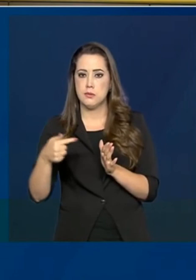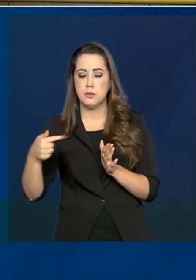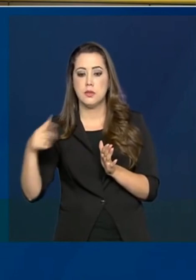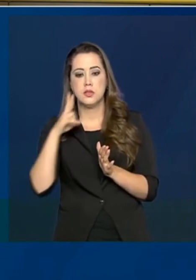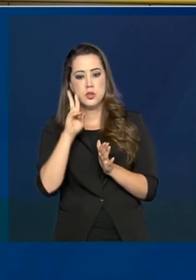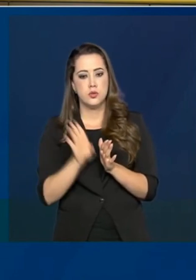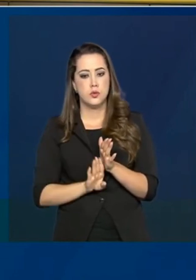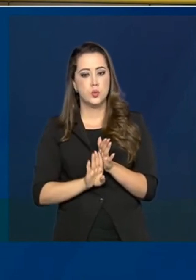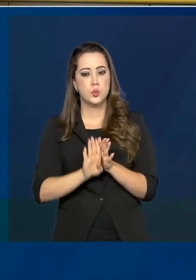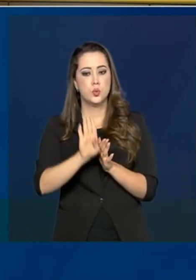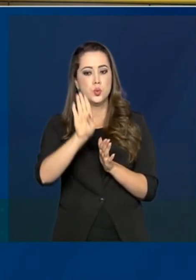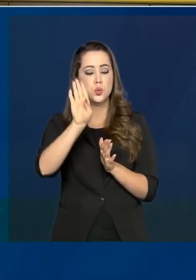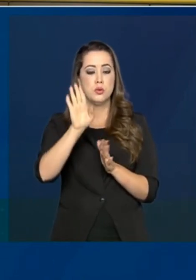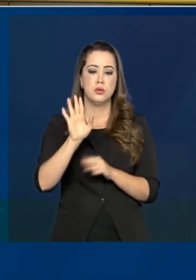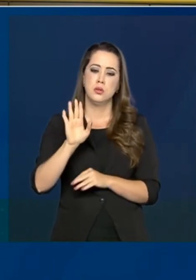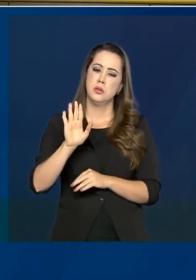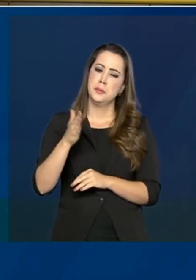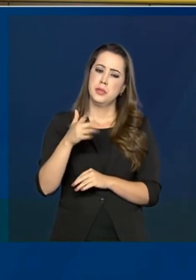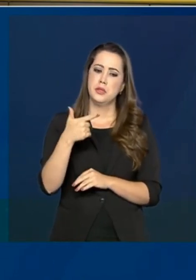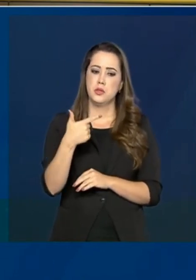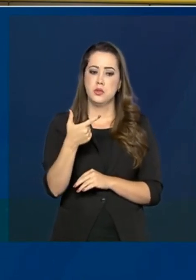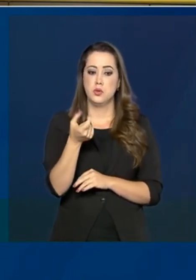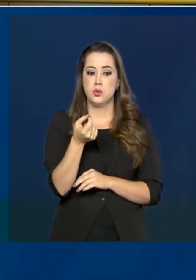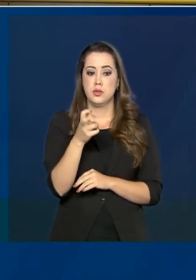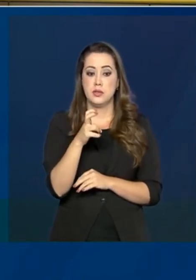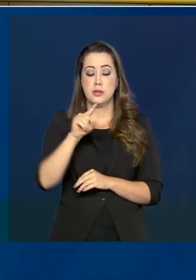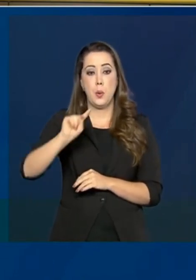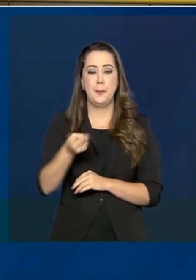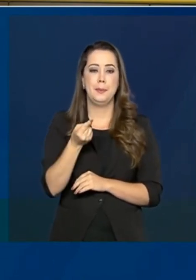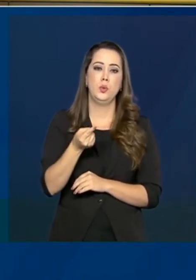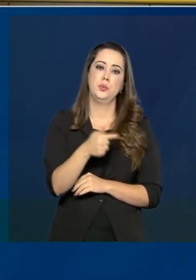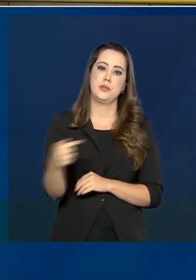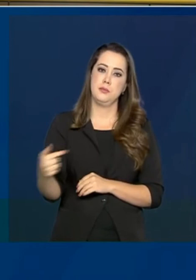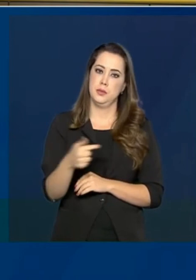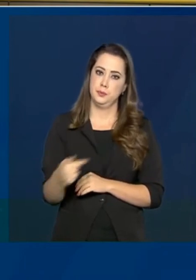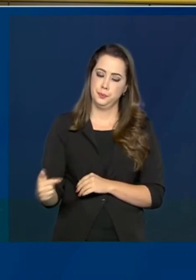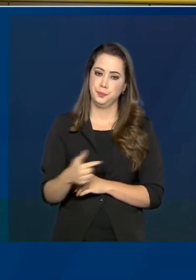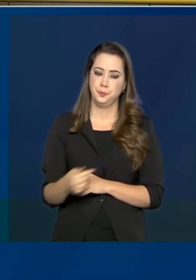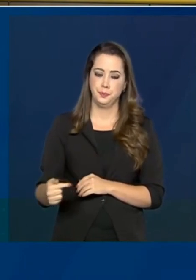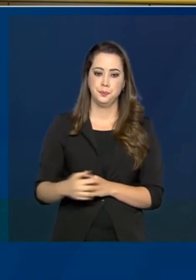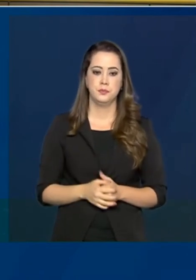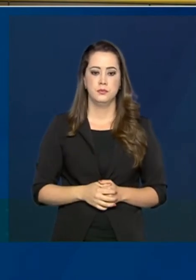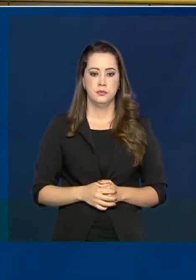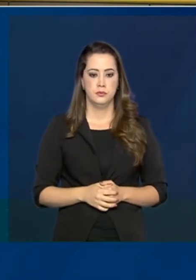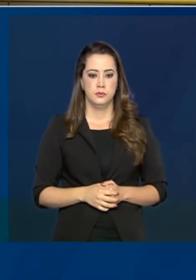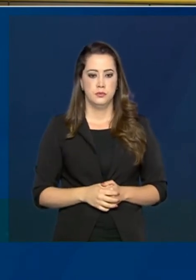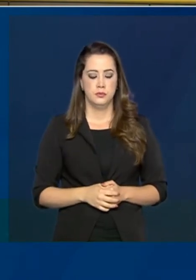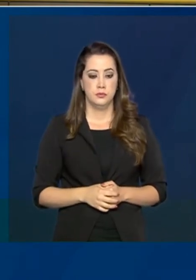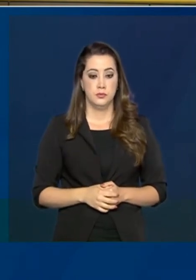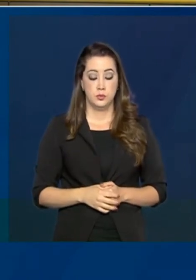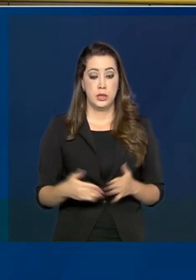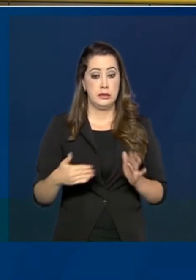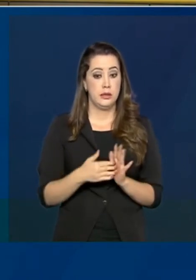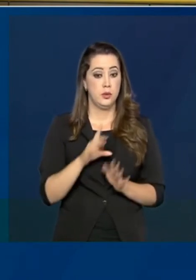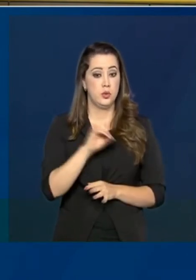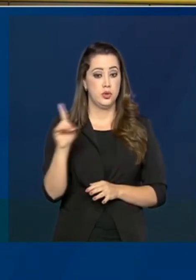sim, para cerca de 205 mil exames realizados por semana. Próximo. E até o